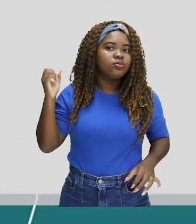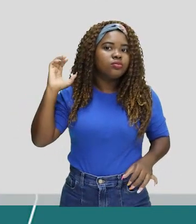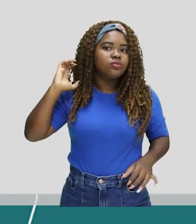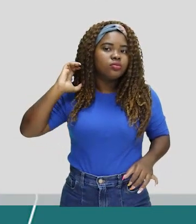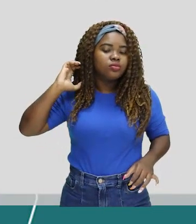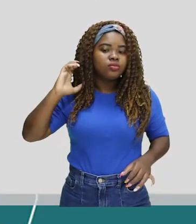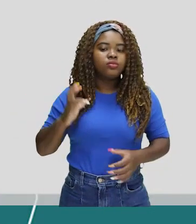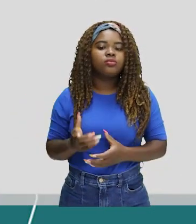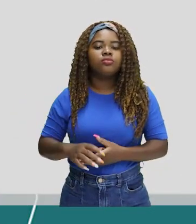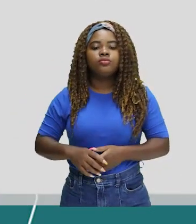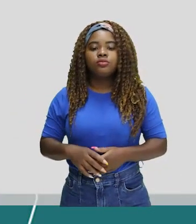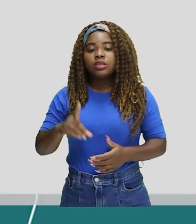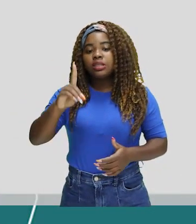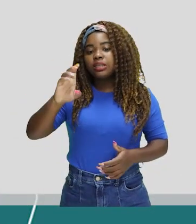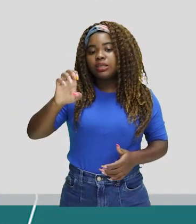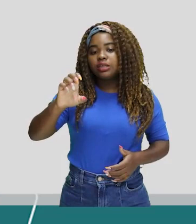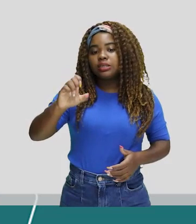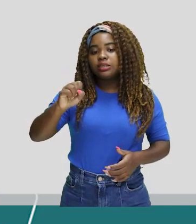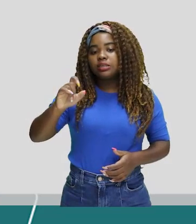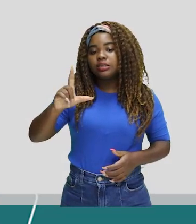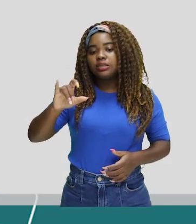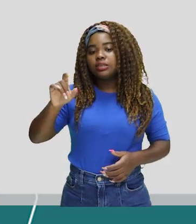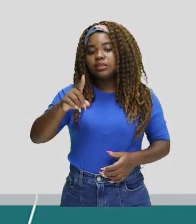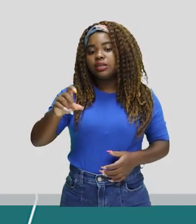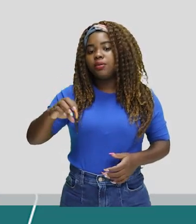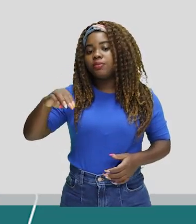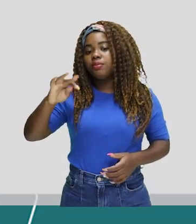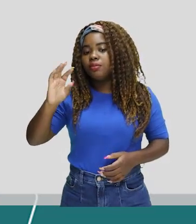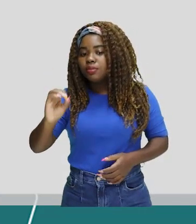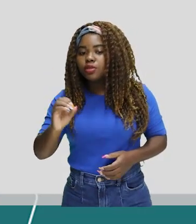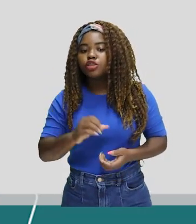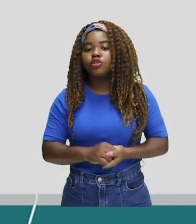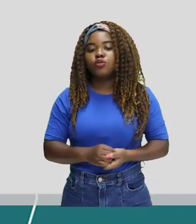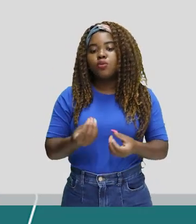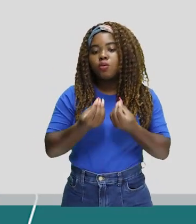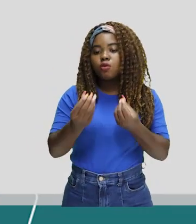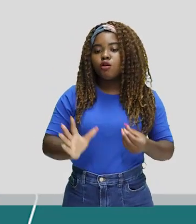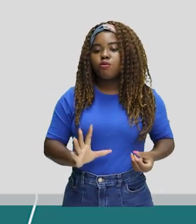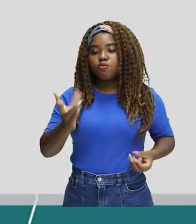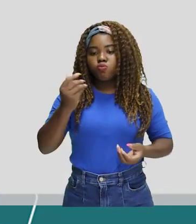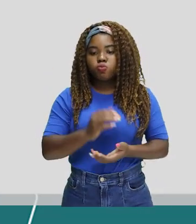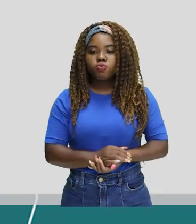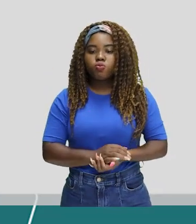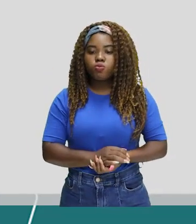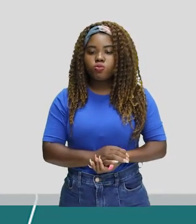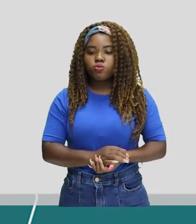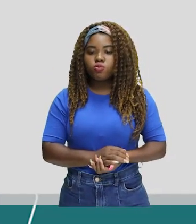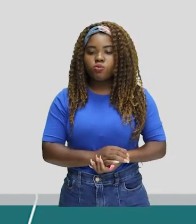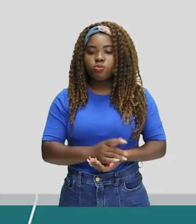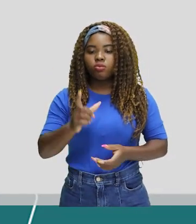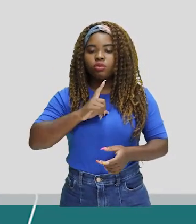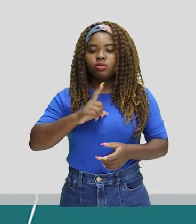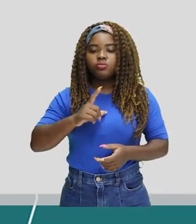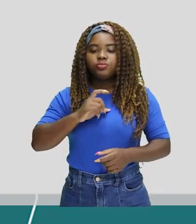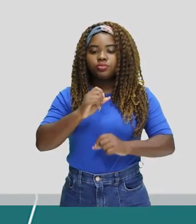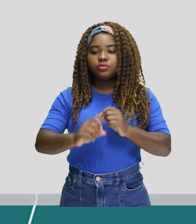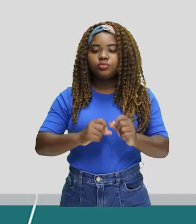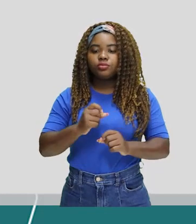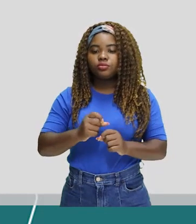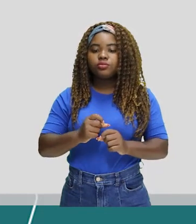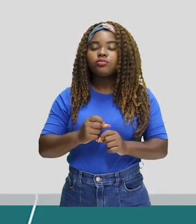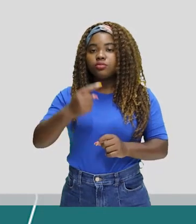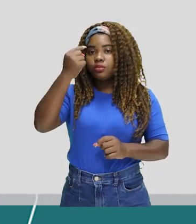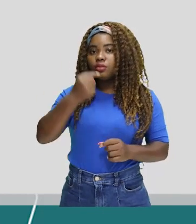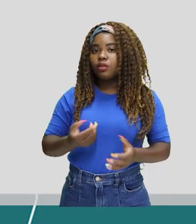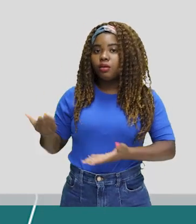Deslizamento. O lançador flexiona a perna de apoio e lança a perna livre para trás de forma explosiva. Aquela imagem